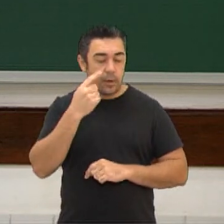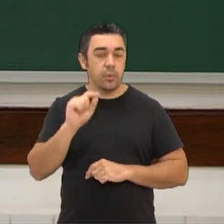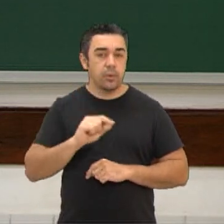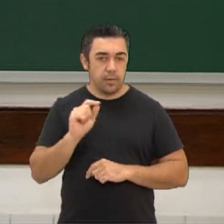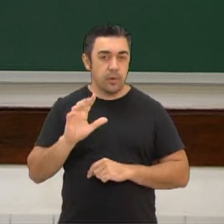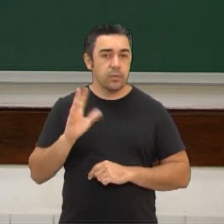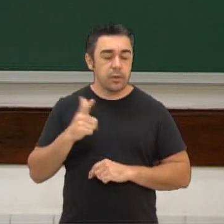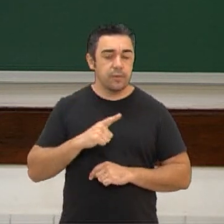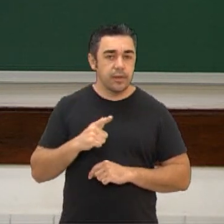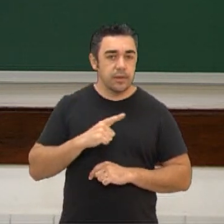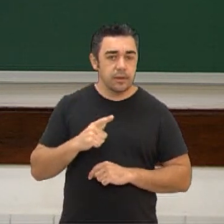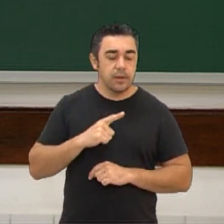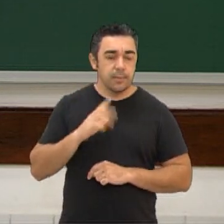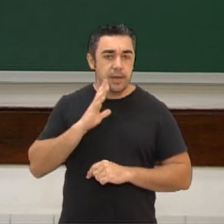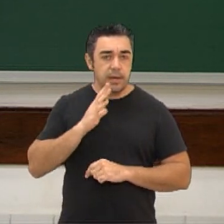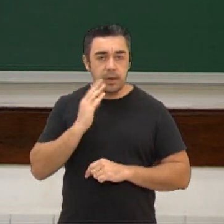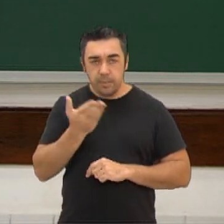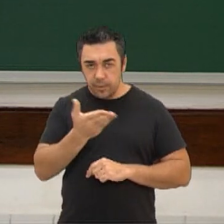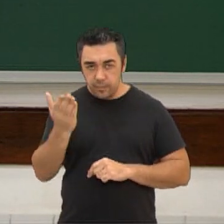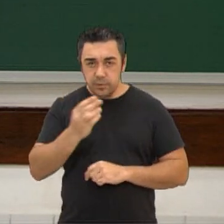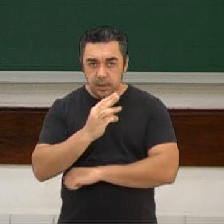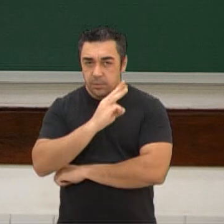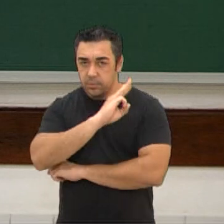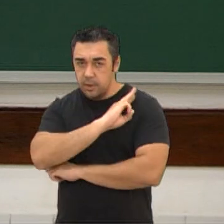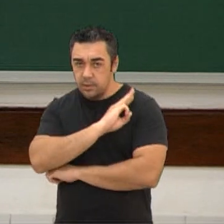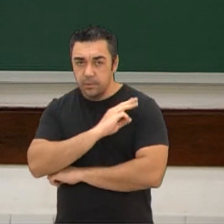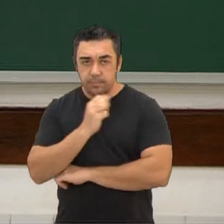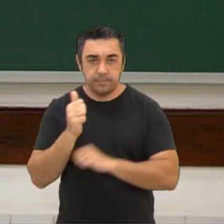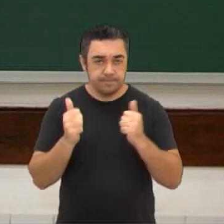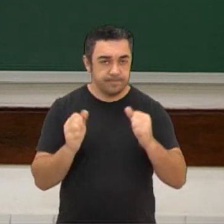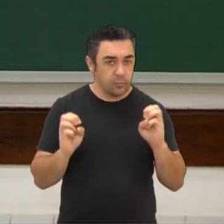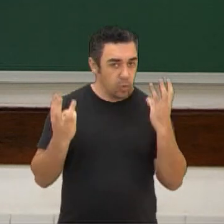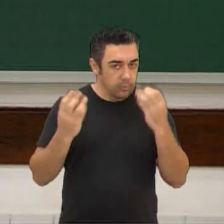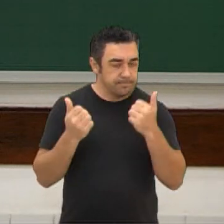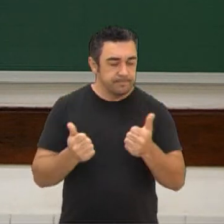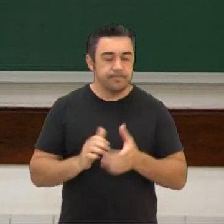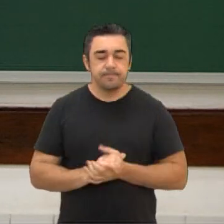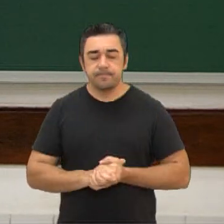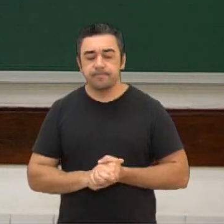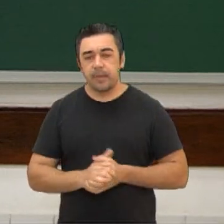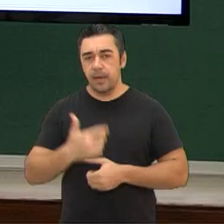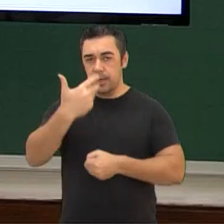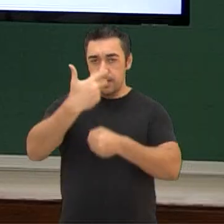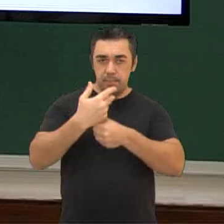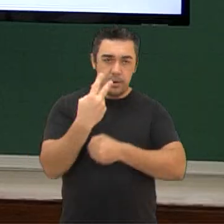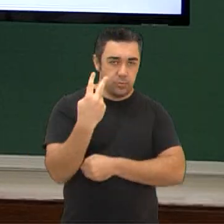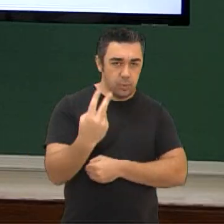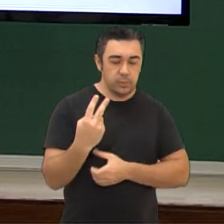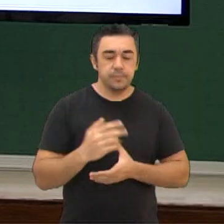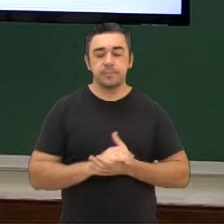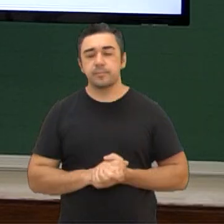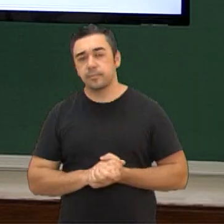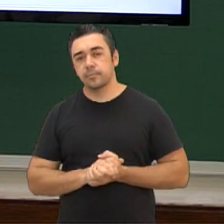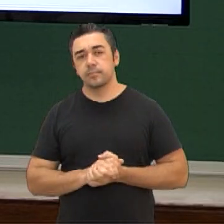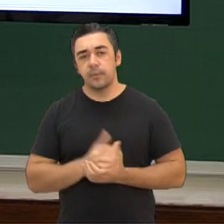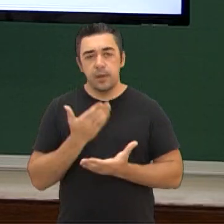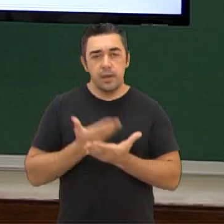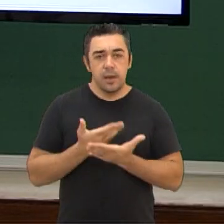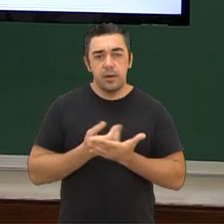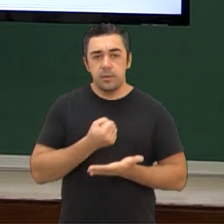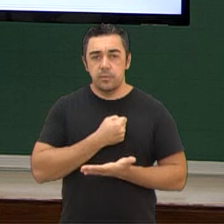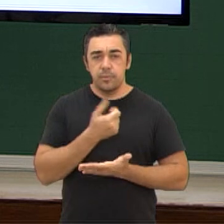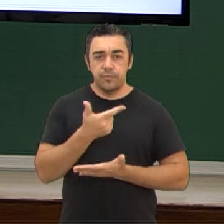que vem muita coisa bacana aí para vocês do terceirão. Show? Show! Câmera 2, então, por gentileza, aula de